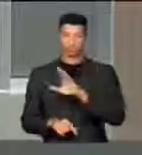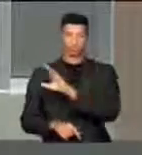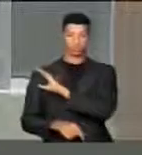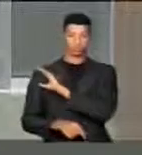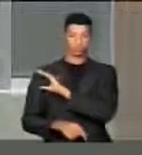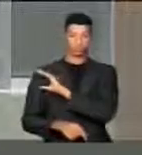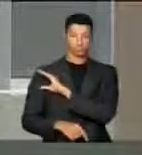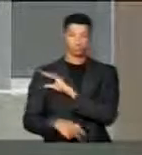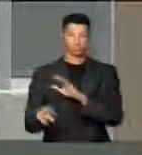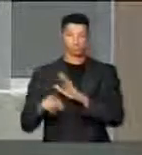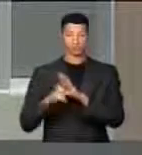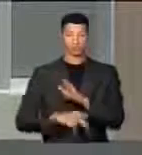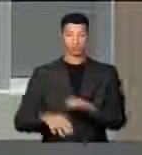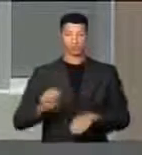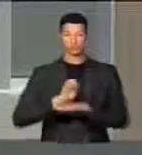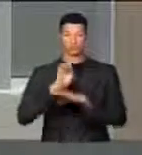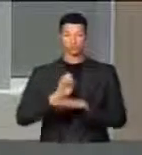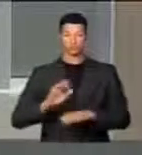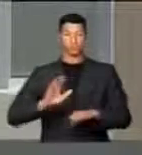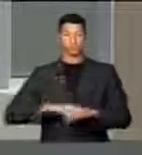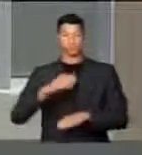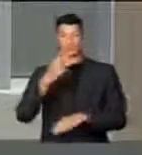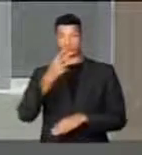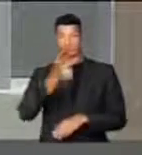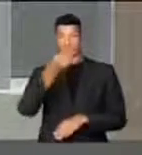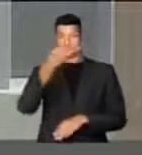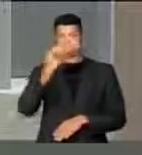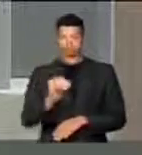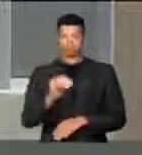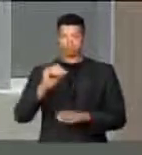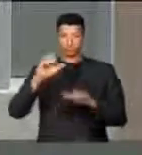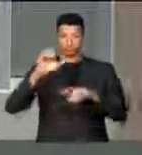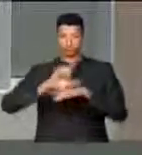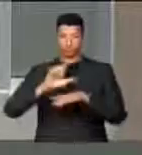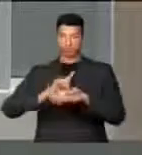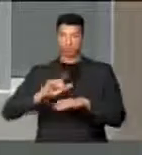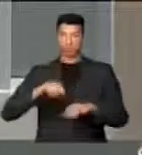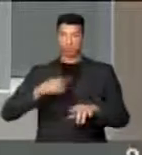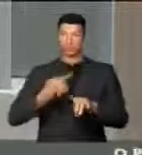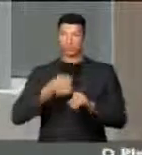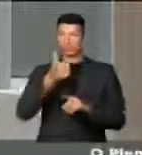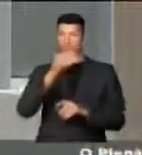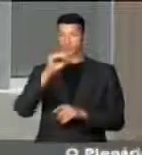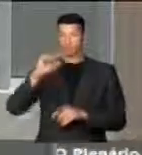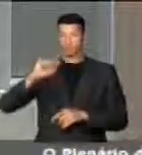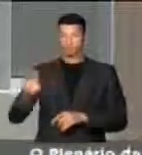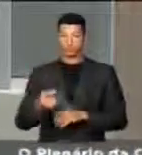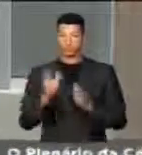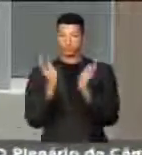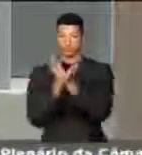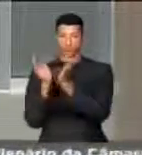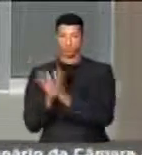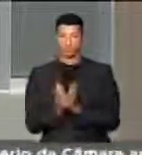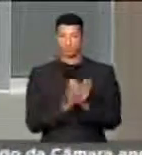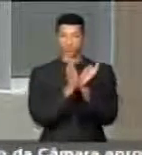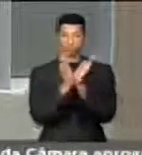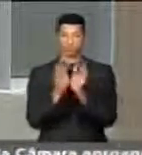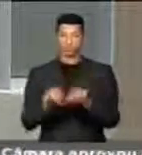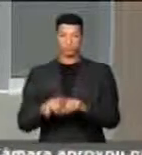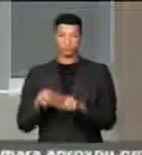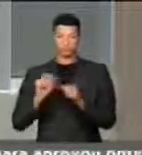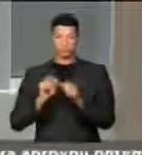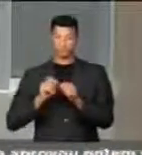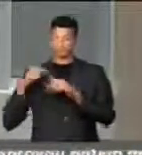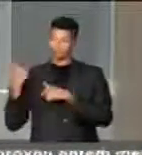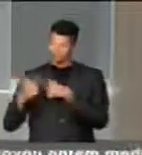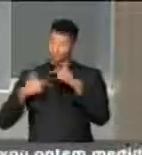a maçonaria no estado do Ceará. São mais de 140 lojas maçônicas, mais de 100 mil integrantes, irmãos maçons da maçonaria, que vem fazendo